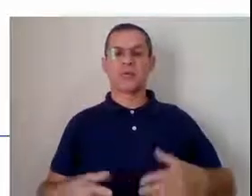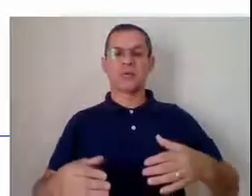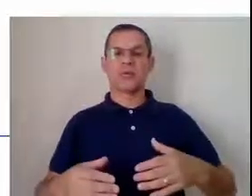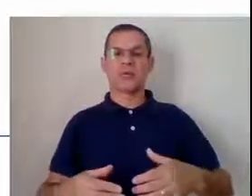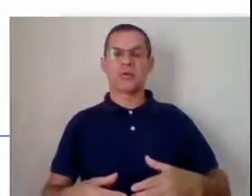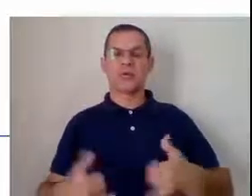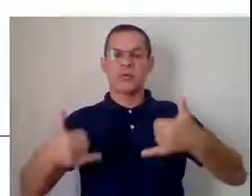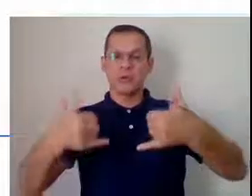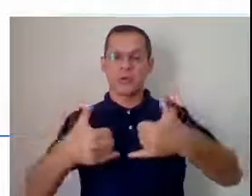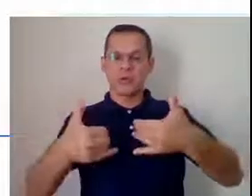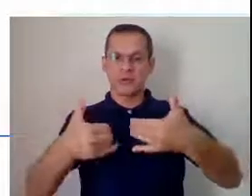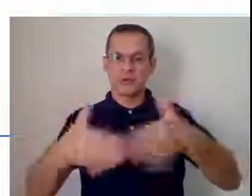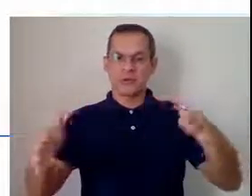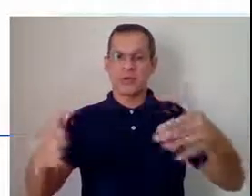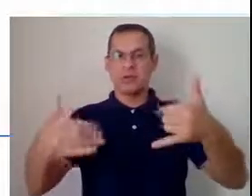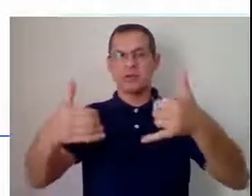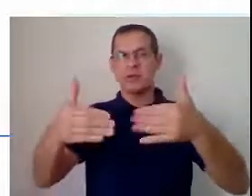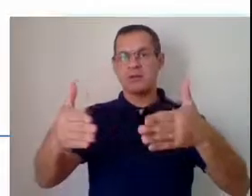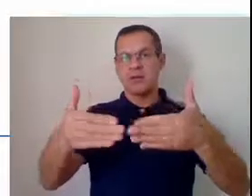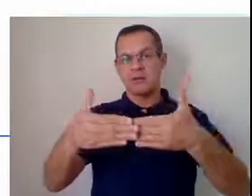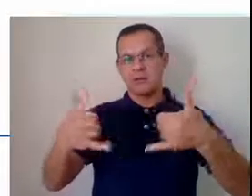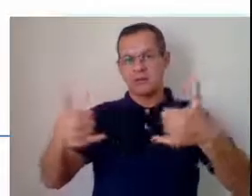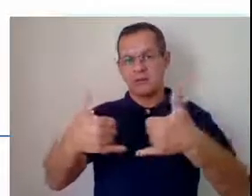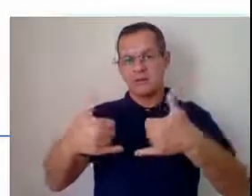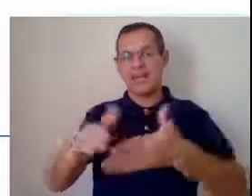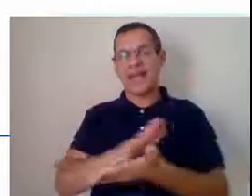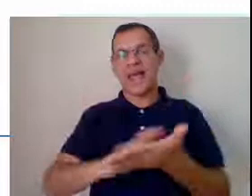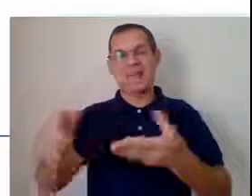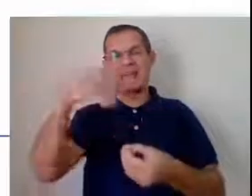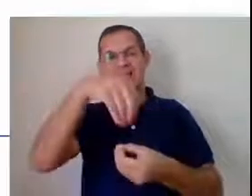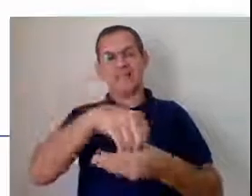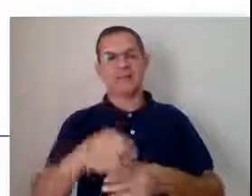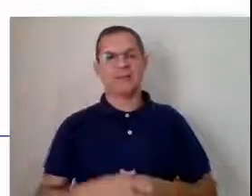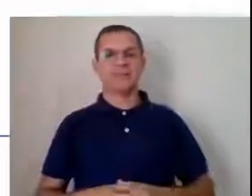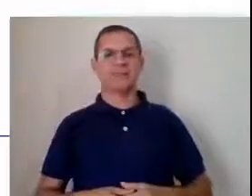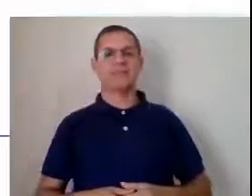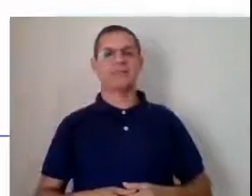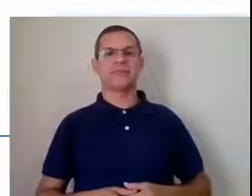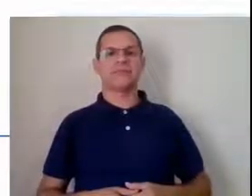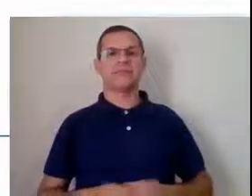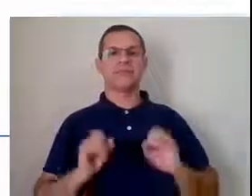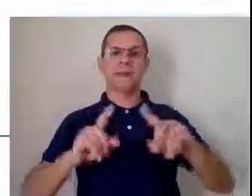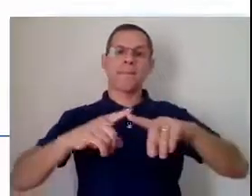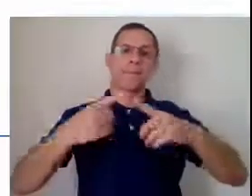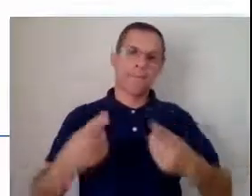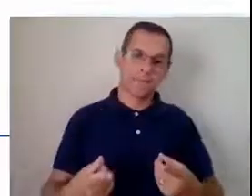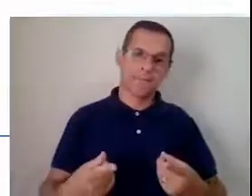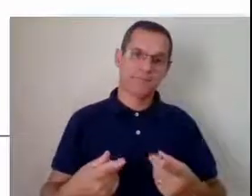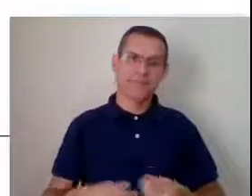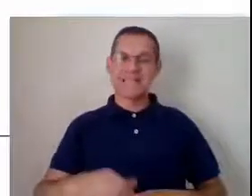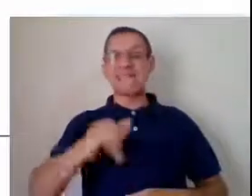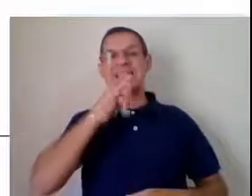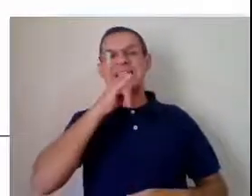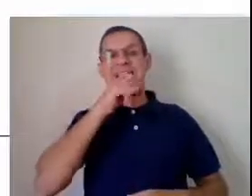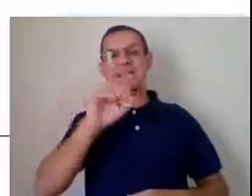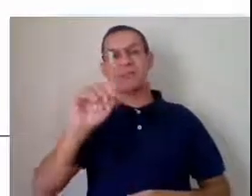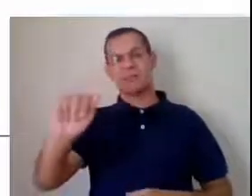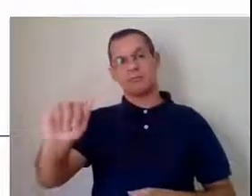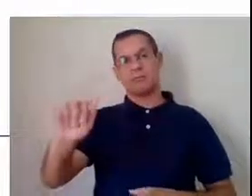e uma fechada, sem absolutamente nada aqui dentro, tá? Exemplo